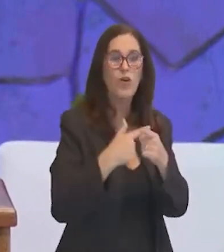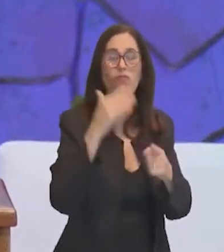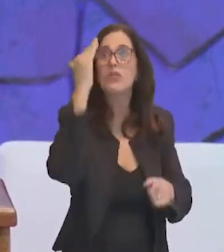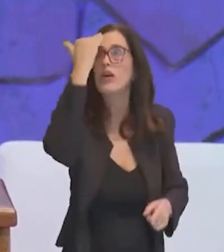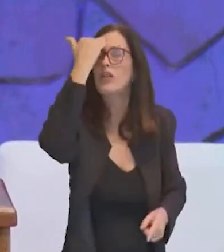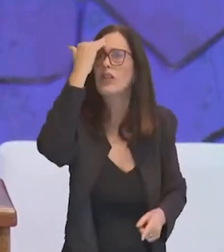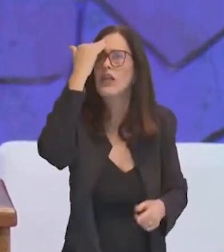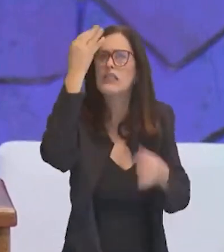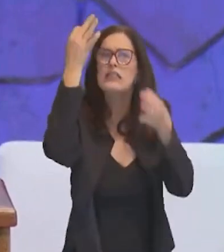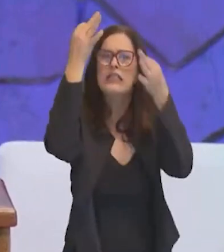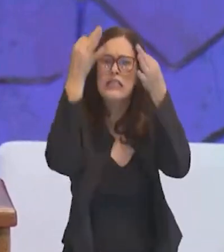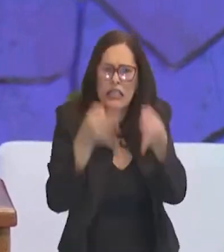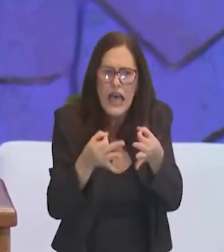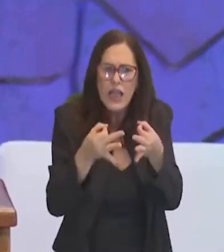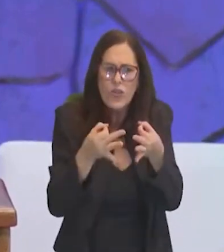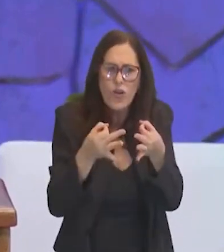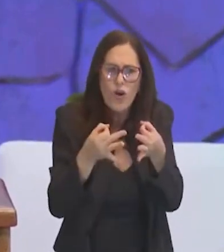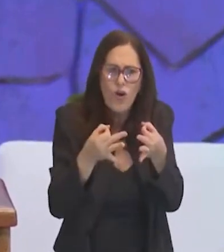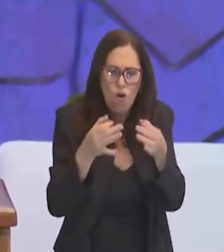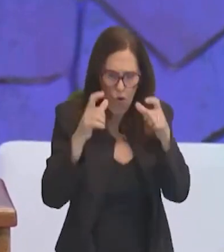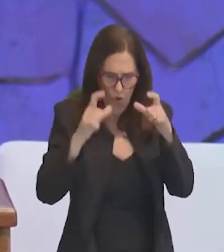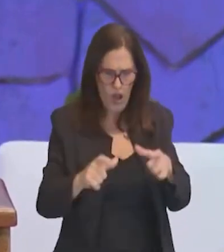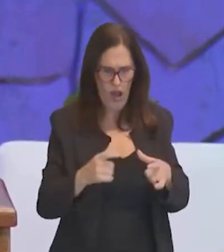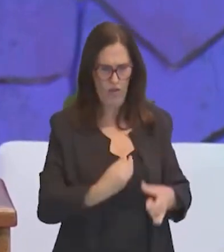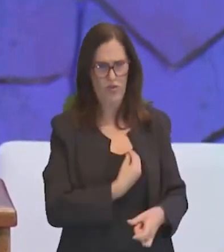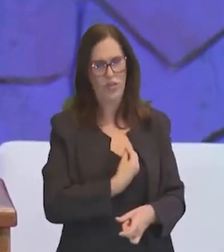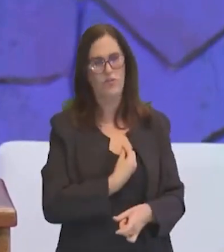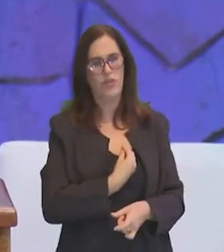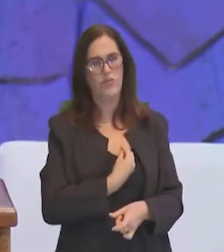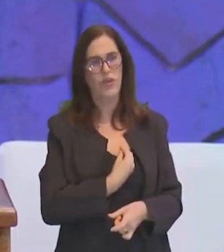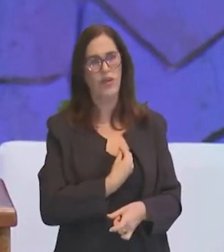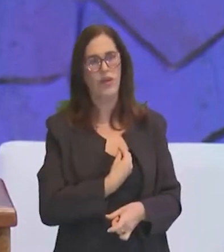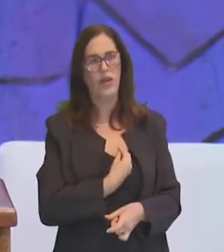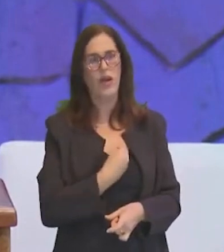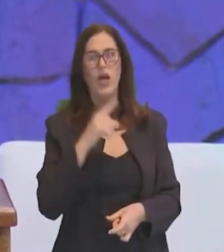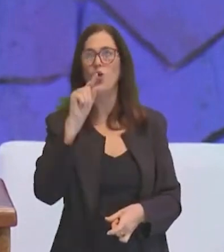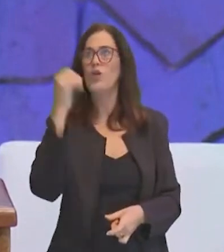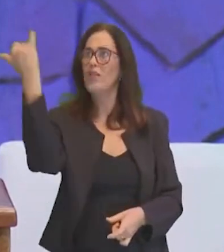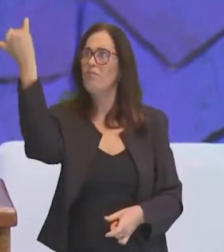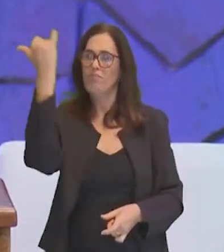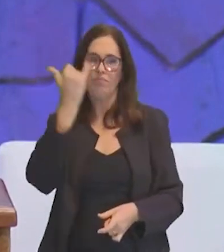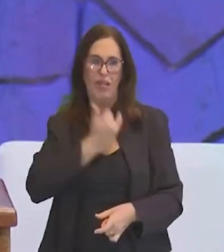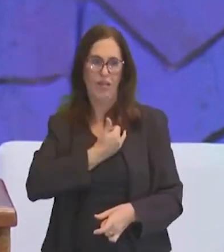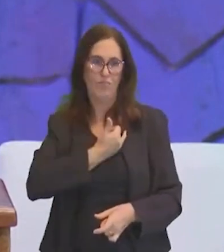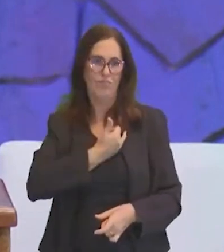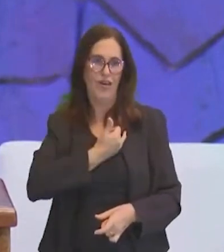entende exatamente aonde você está e o que Deus faz com a sua vida.